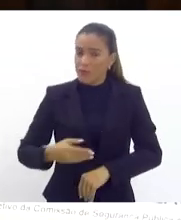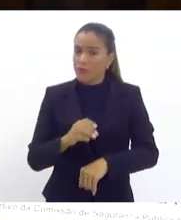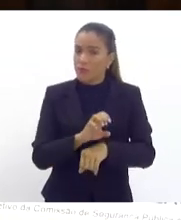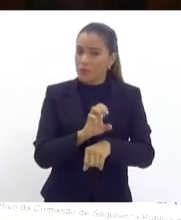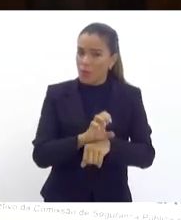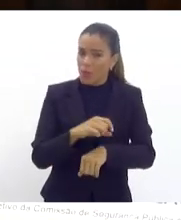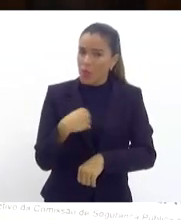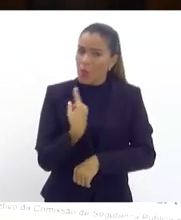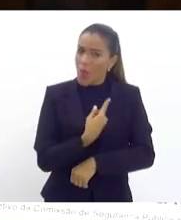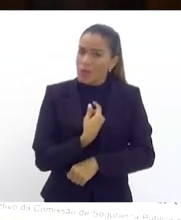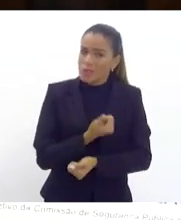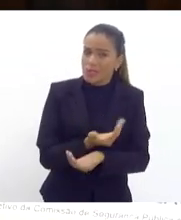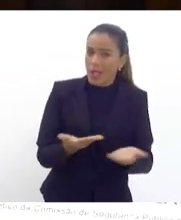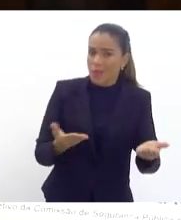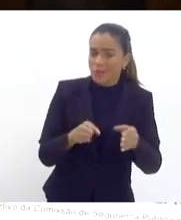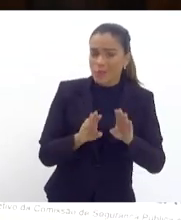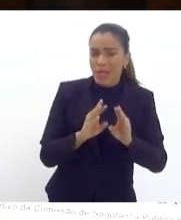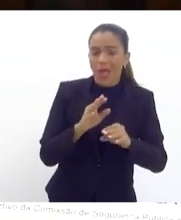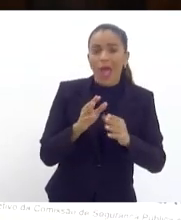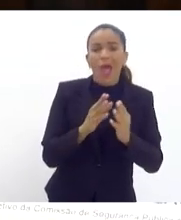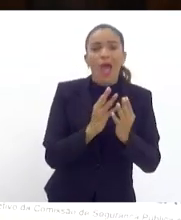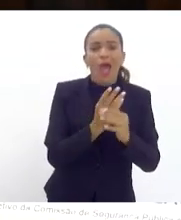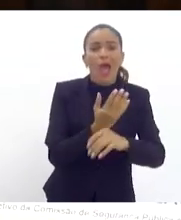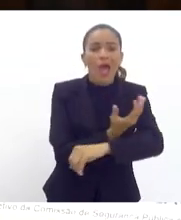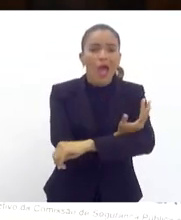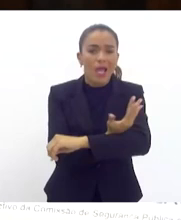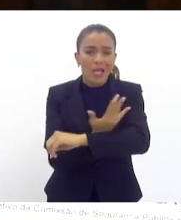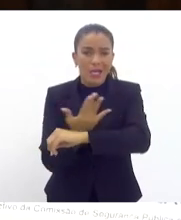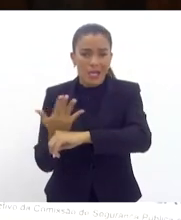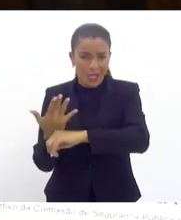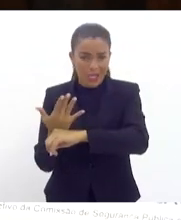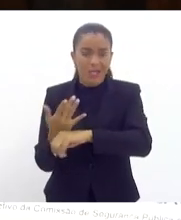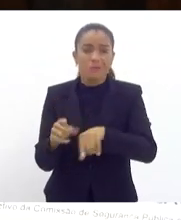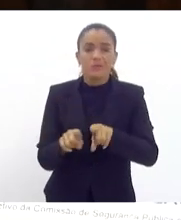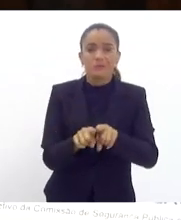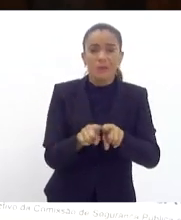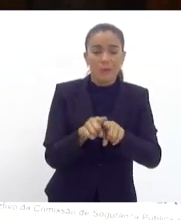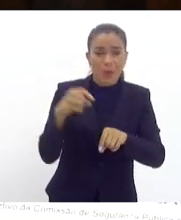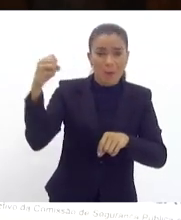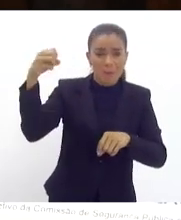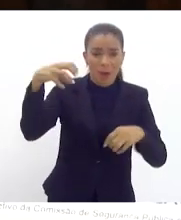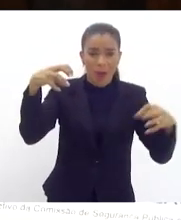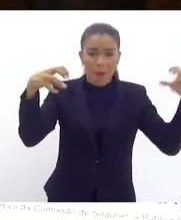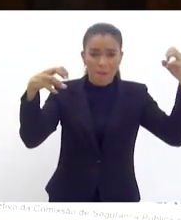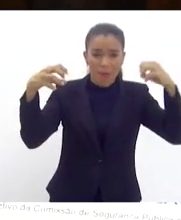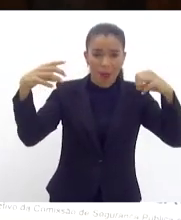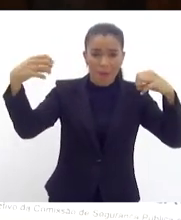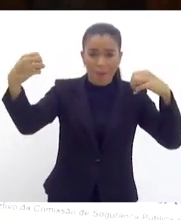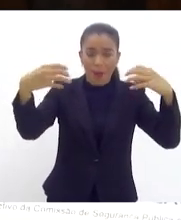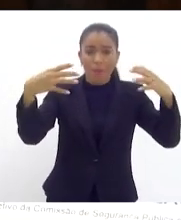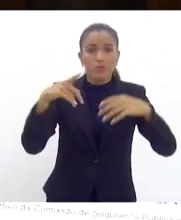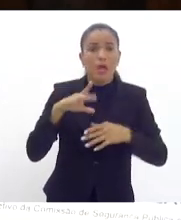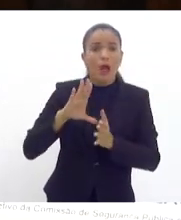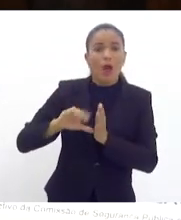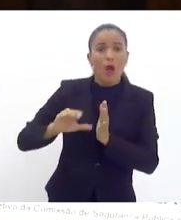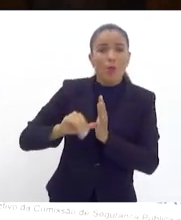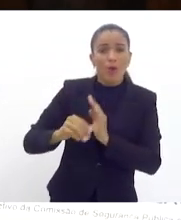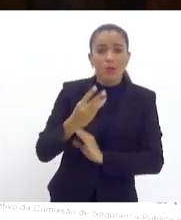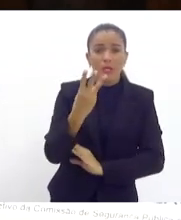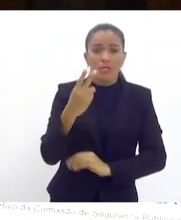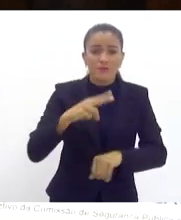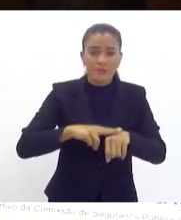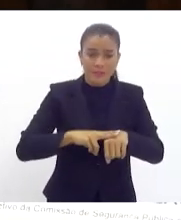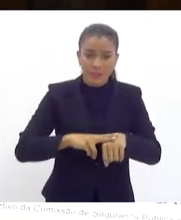gente levou sintética botou refletor botou alambrado e os refletores ali em frente ao Recôncavo já foram assaltados 3v